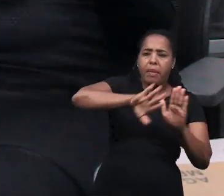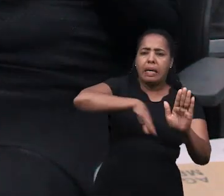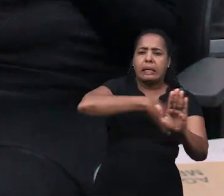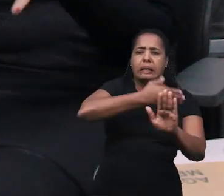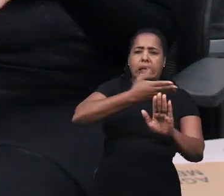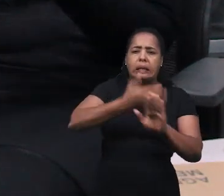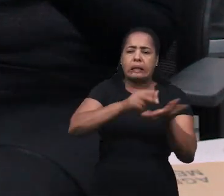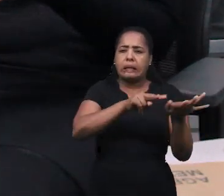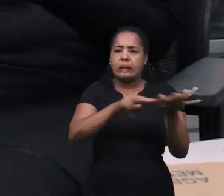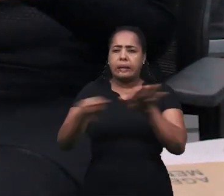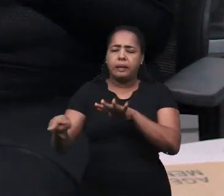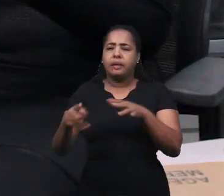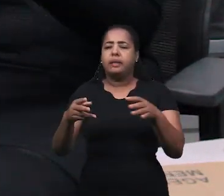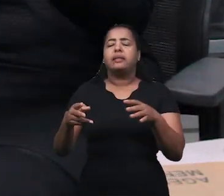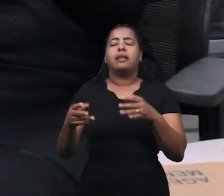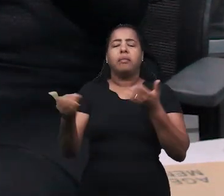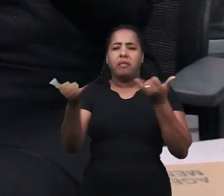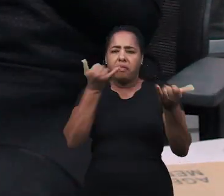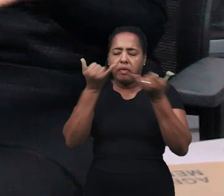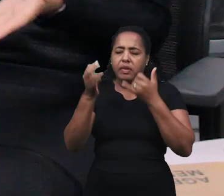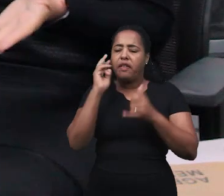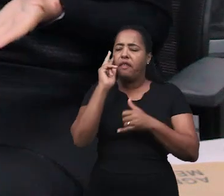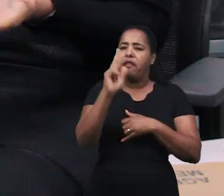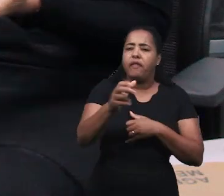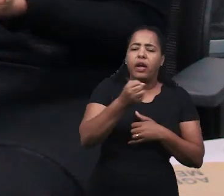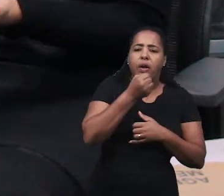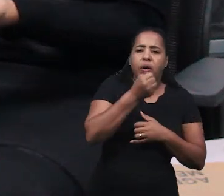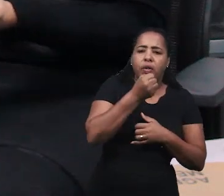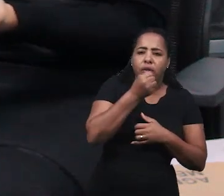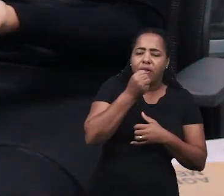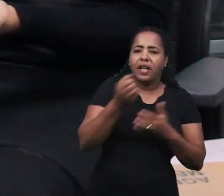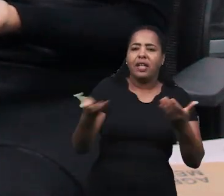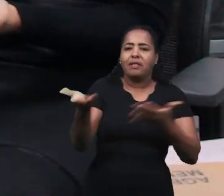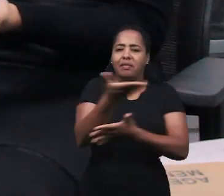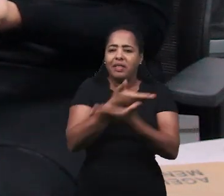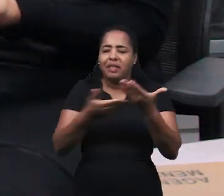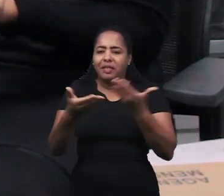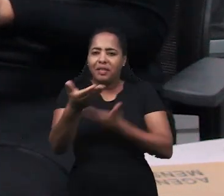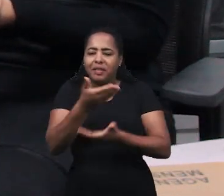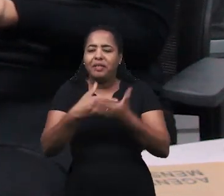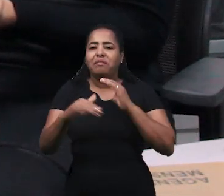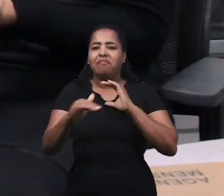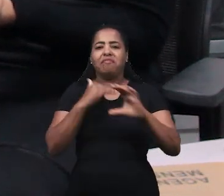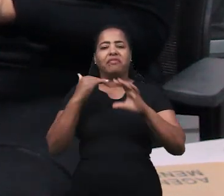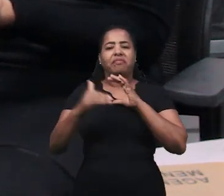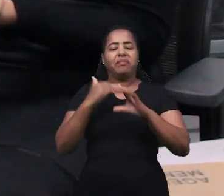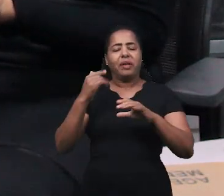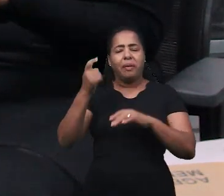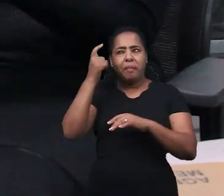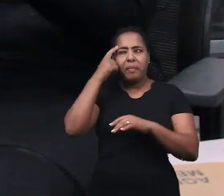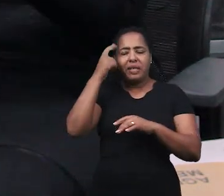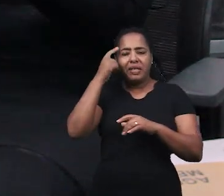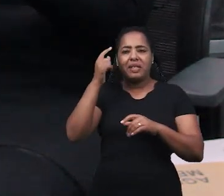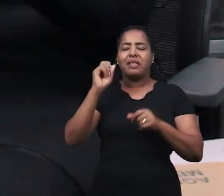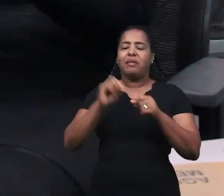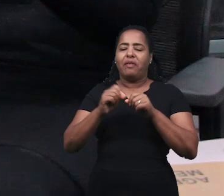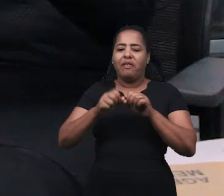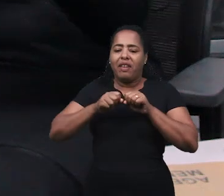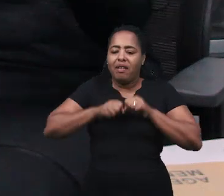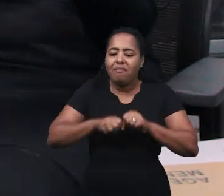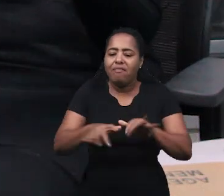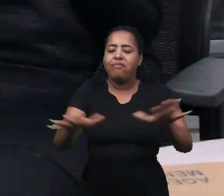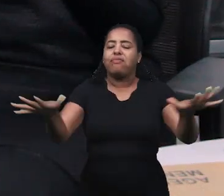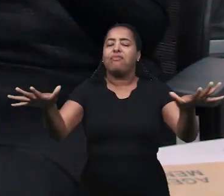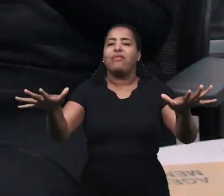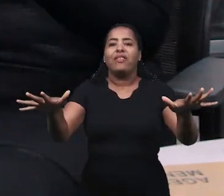da semana toda, a gente já vê vários jornalistas participando, dando sua contribuição. Isso a gente sempre pensou em fazer, até a gente já tinha